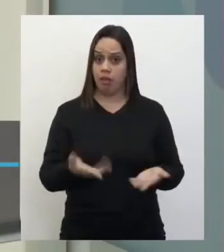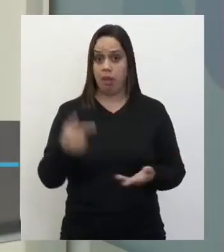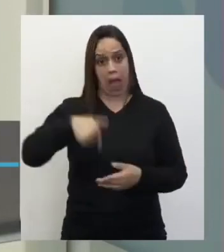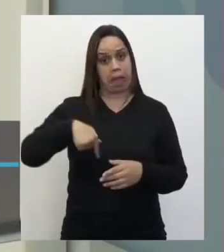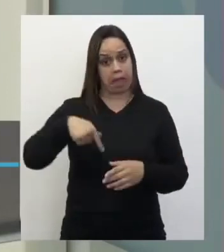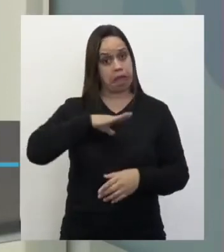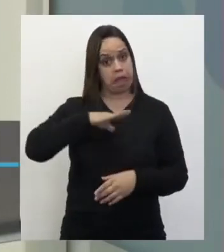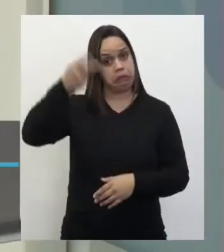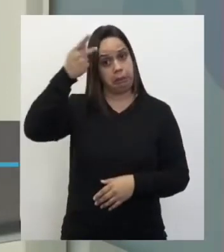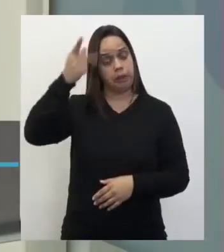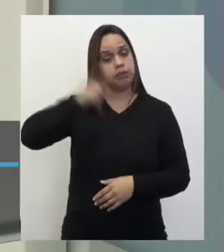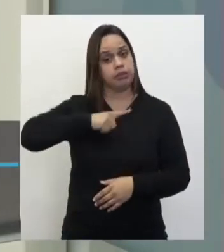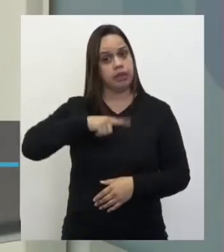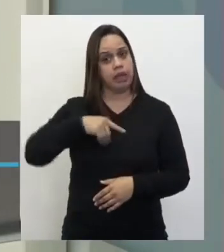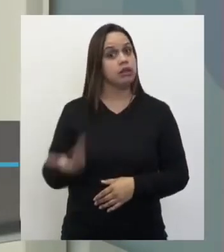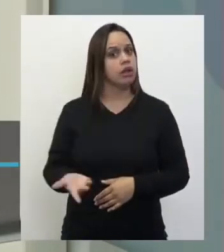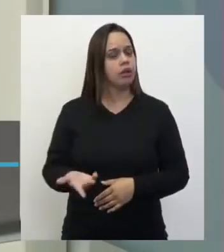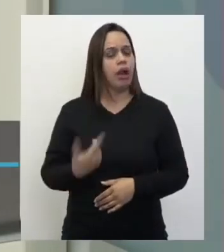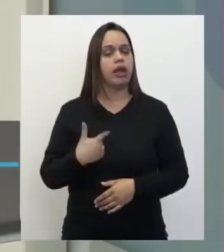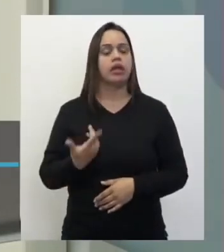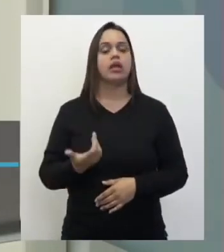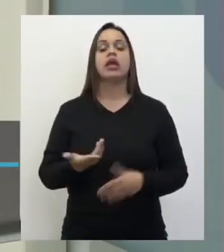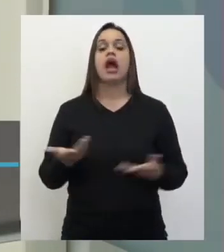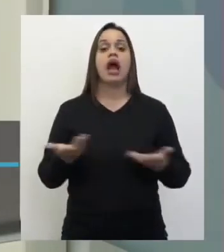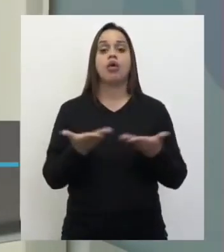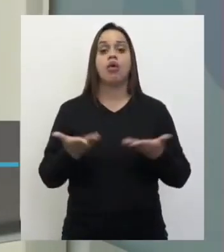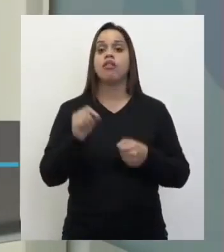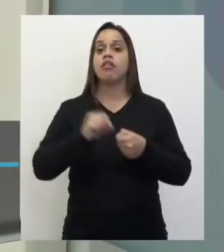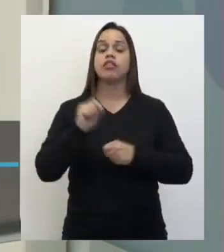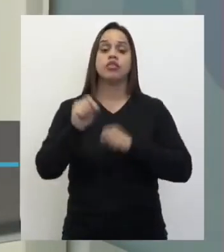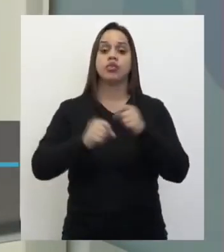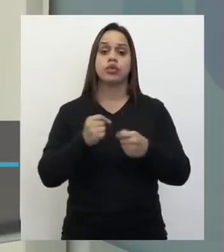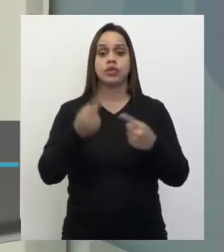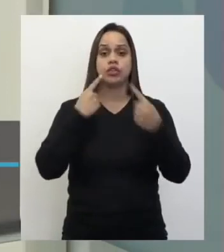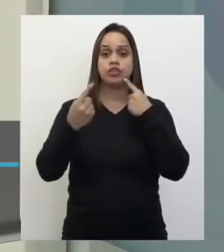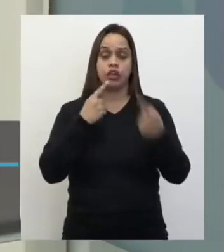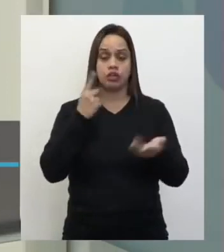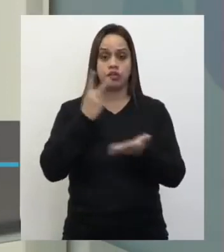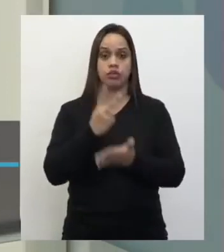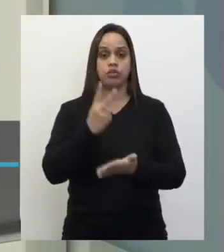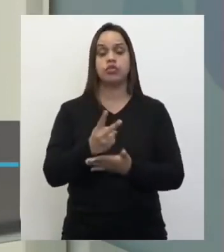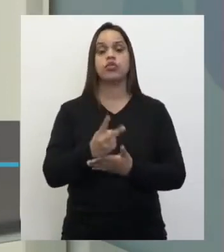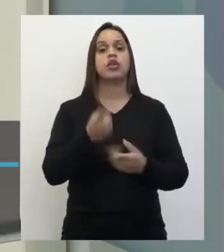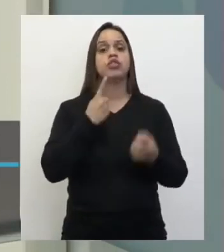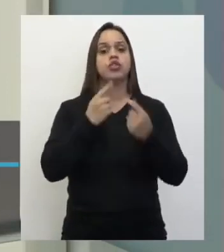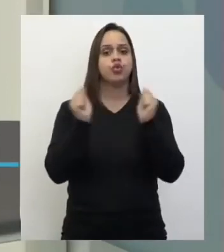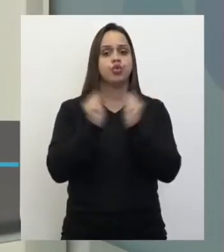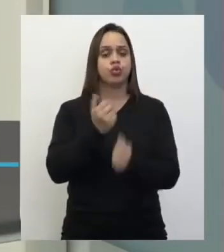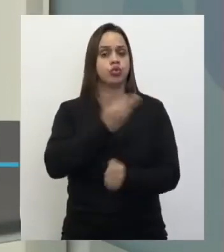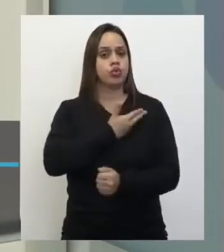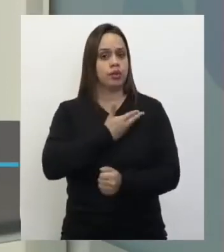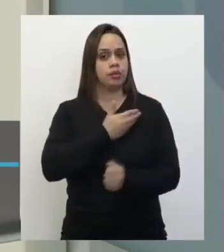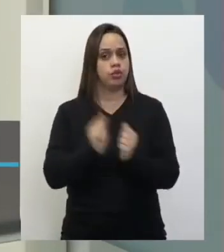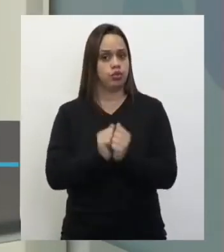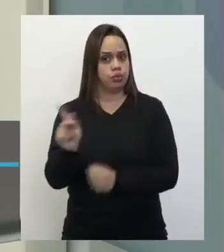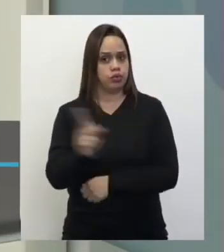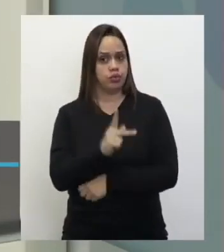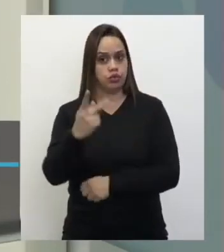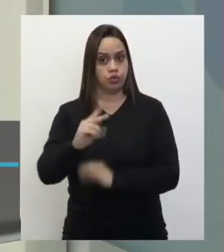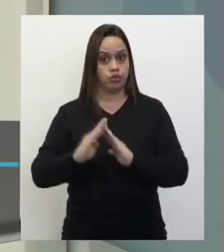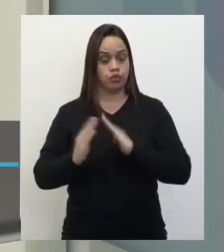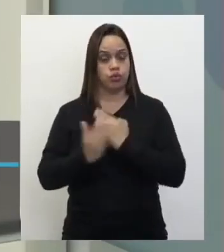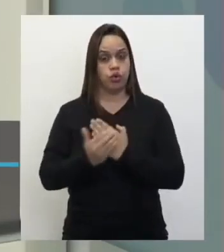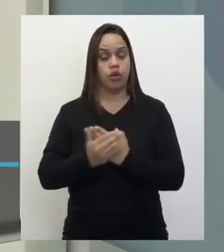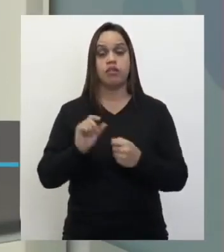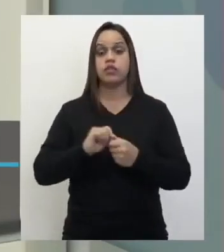vocês vão fazer agora, né, nesse diálogo, nessa continuidade de diálogo com seus colegas e professores?